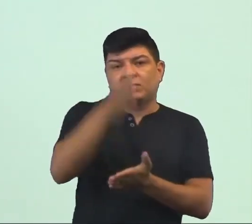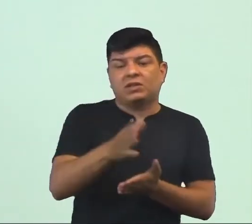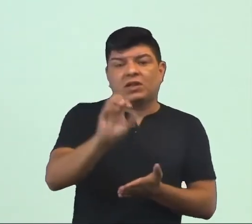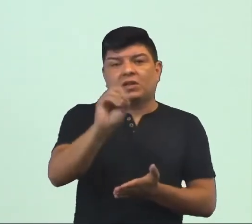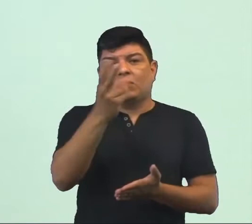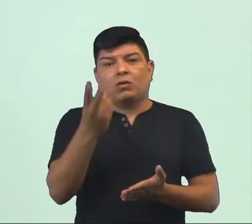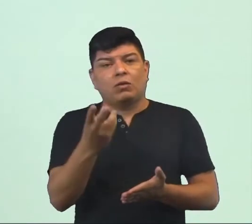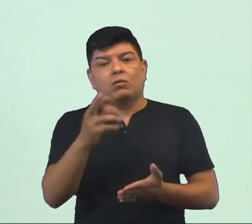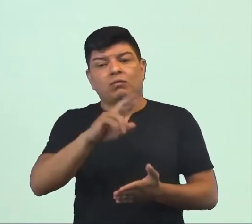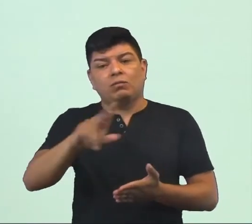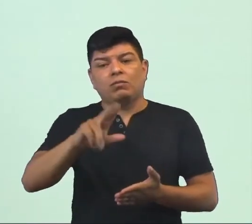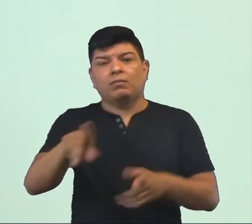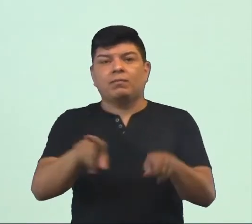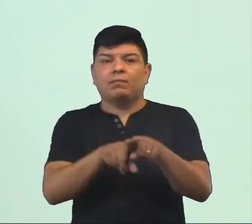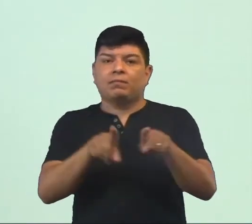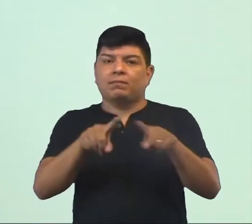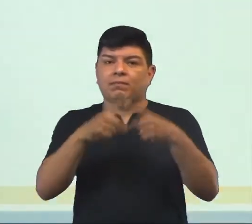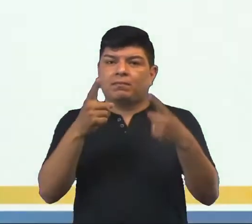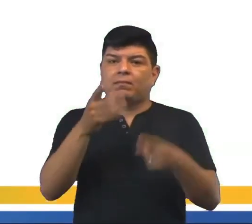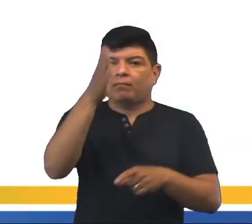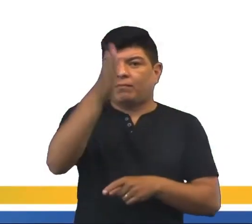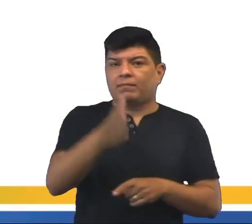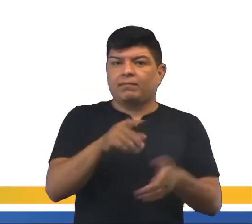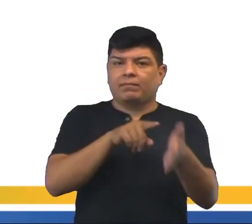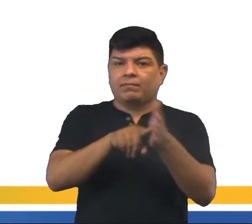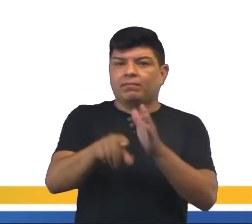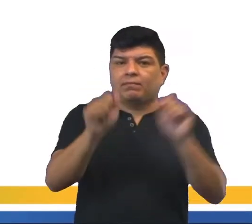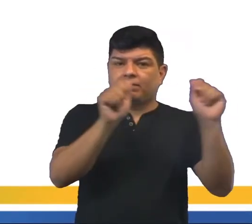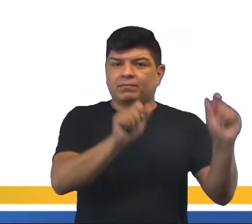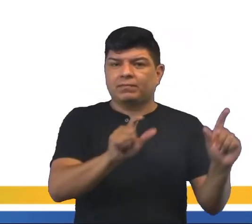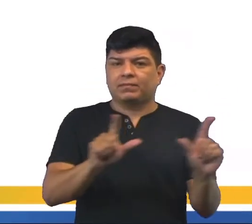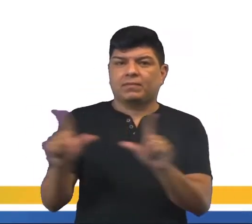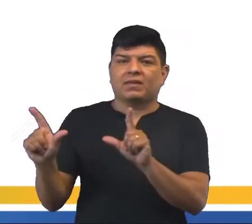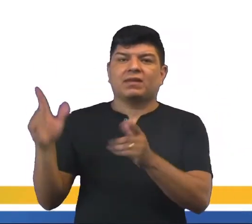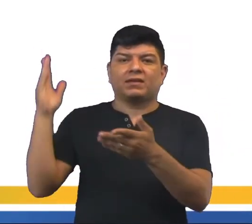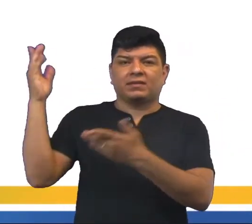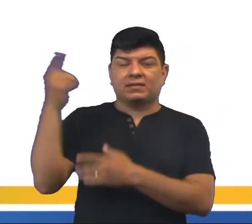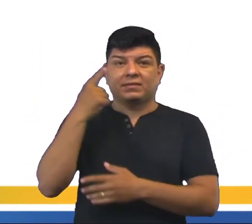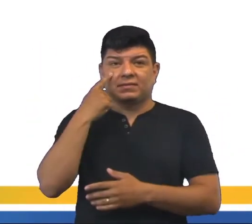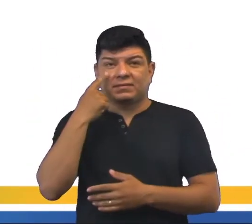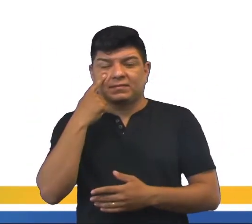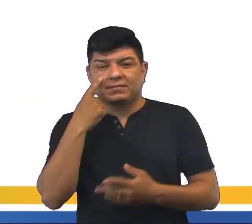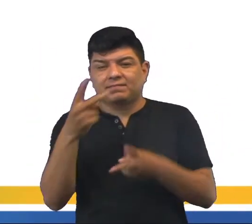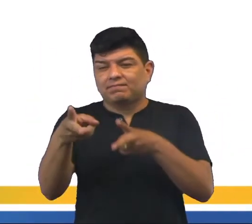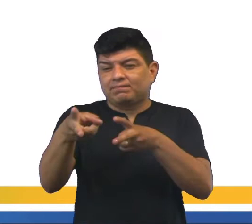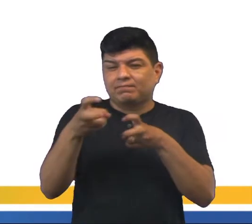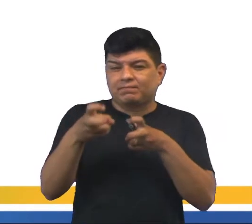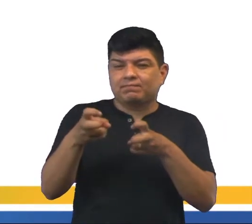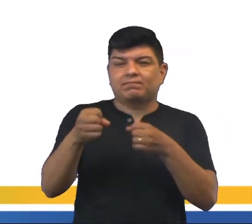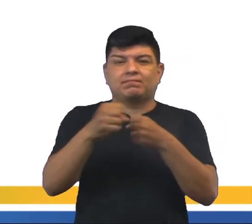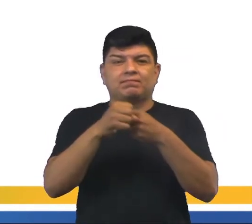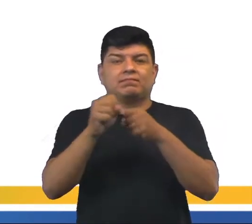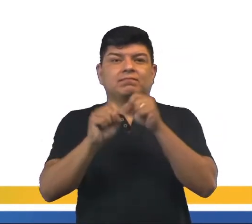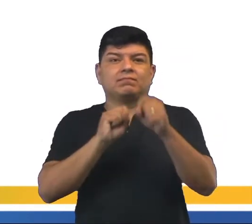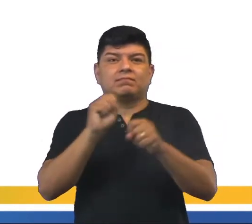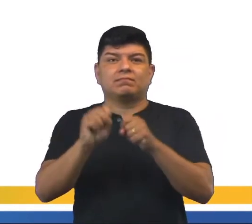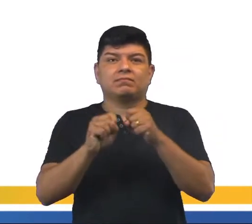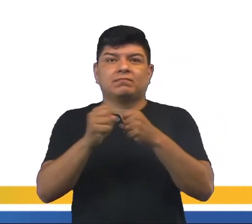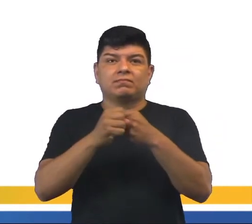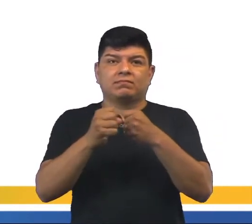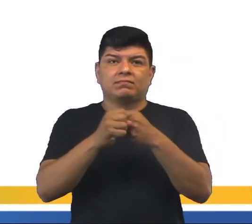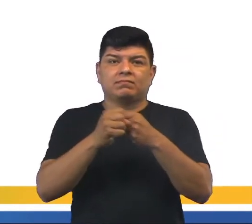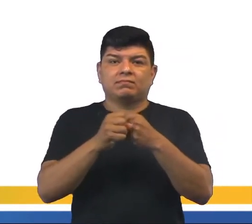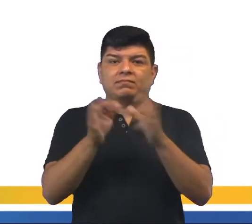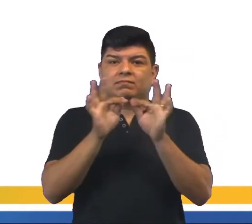ou indiretas, mas são perguntas. Slide na tela, observem. Identifica substantivo em las orações